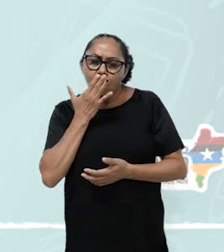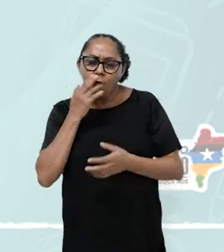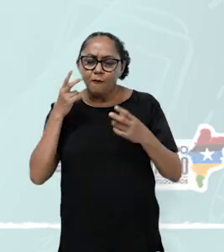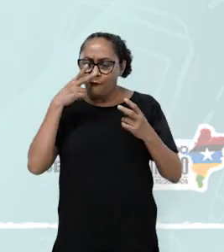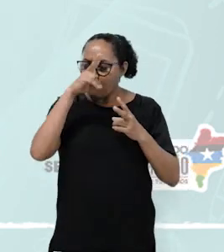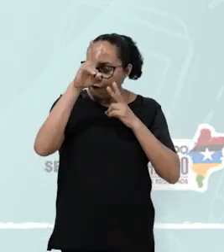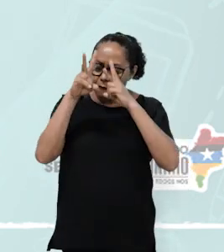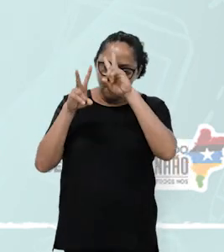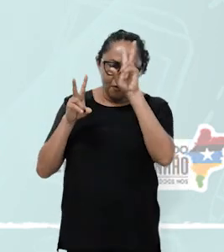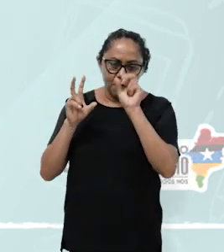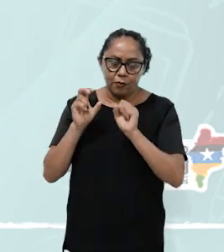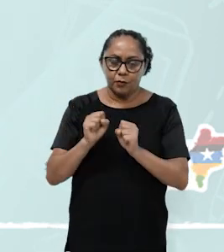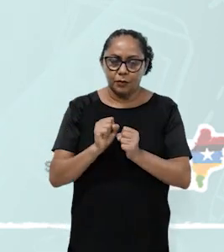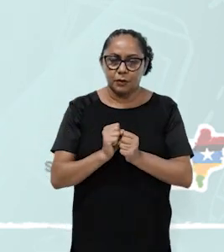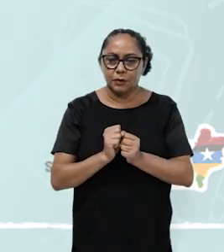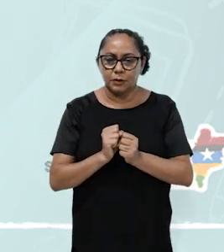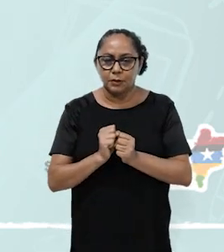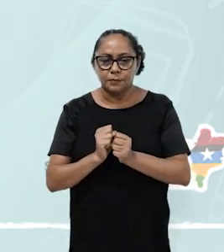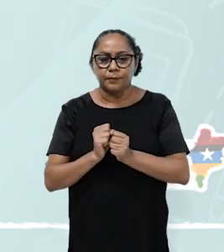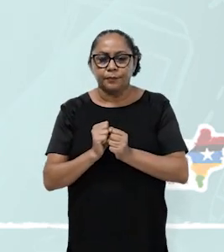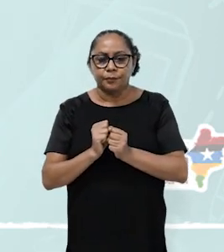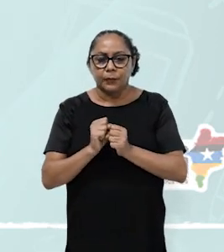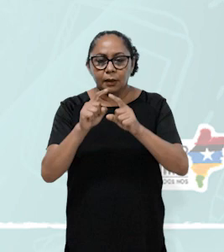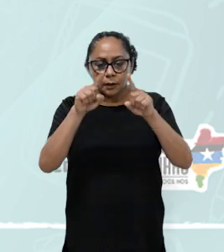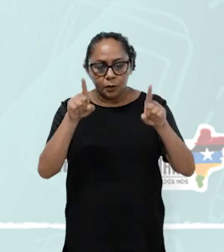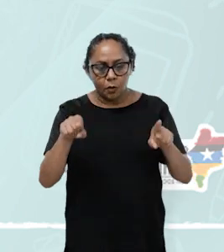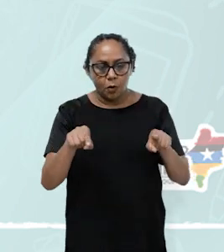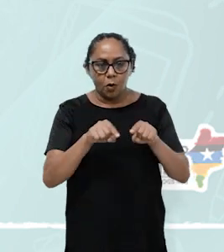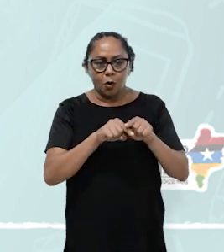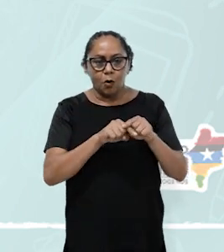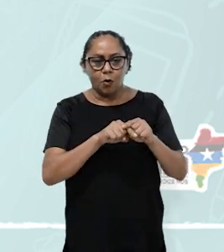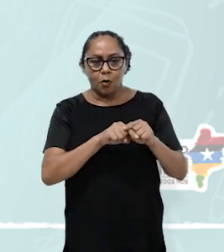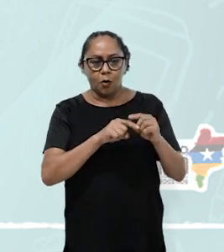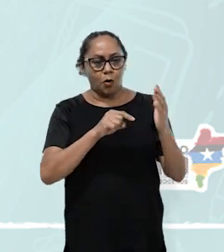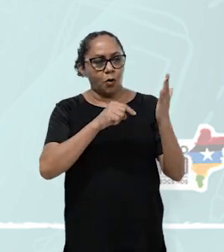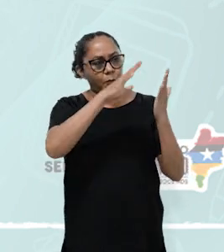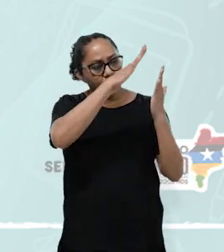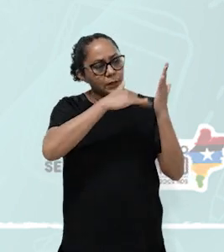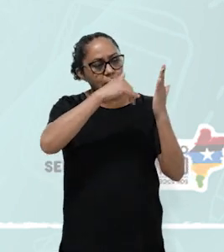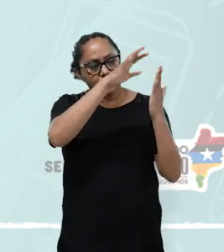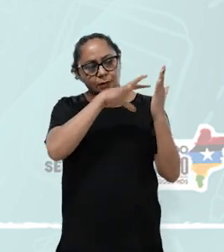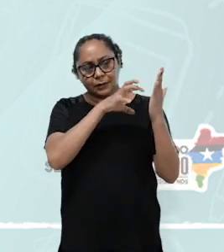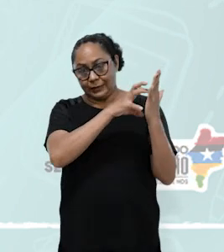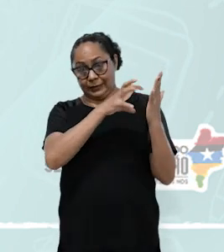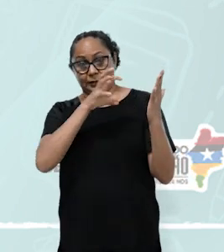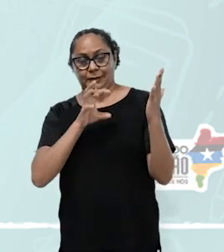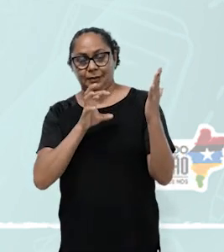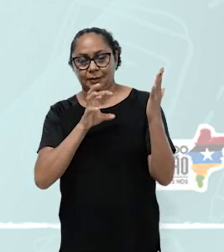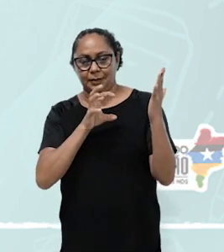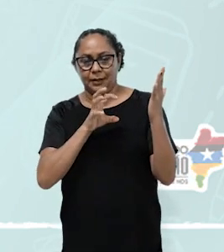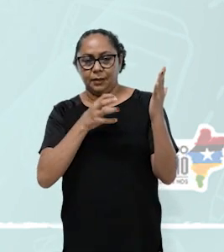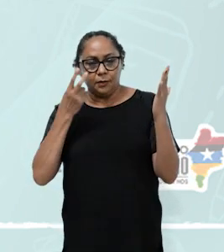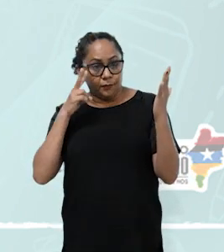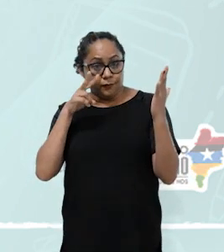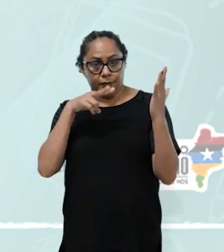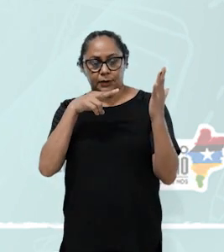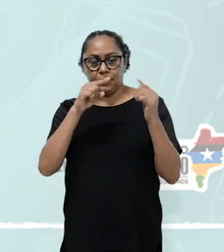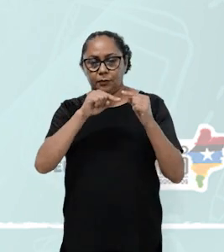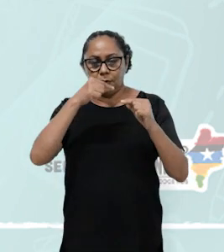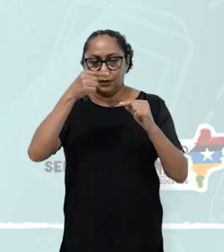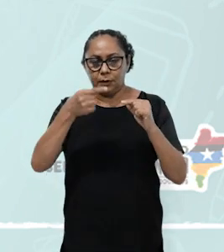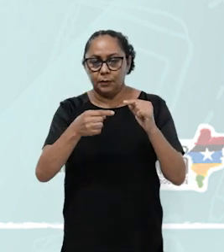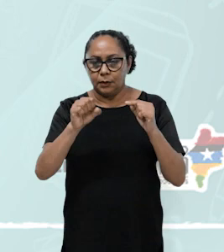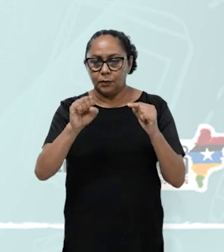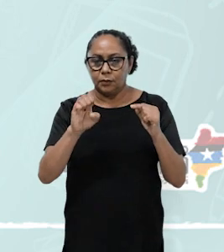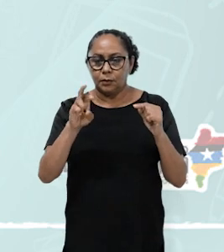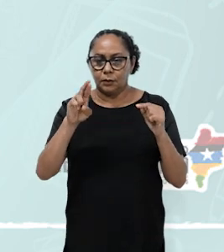Mas obra de Gauguin, muito colorido. Tem alguns de vocês que acham meio agressivos, né? A visão depois do